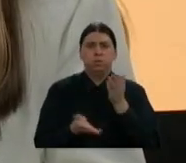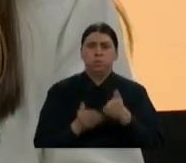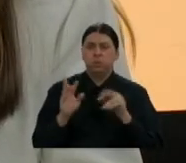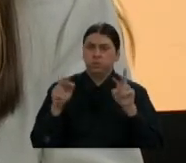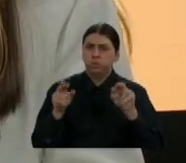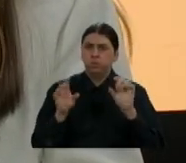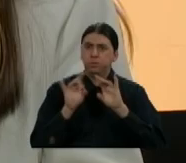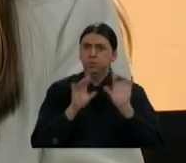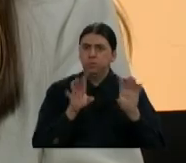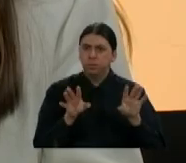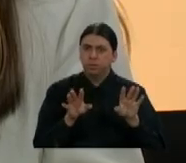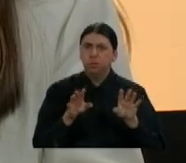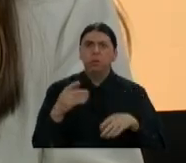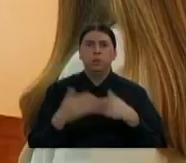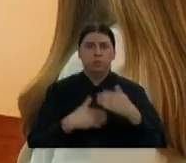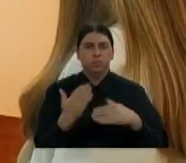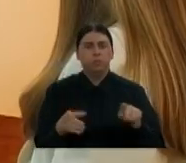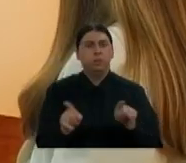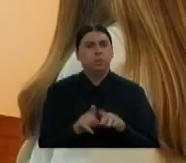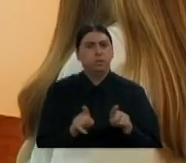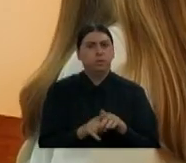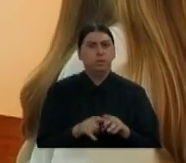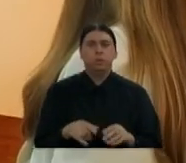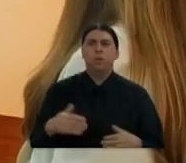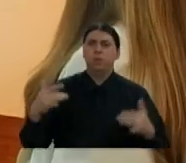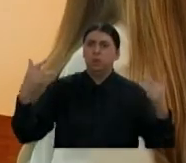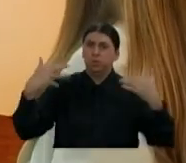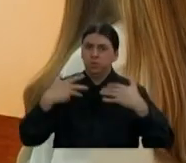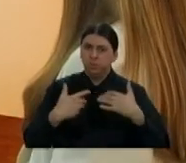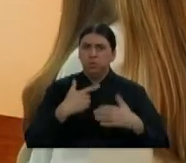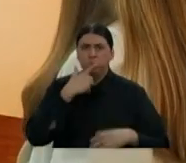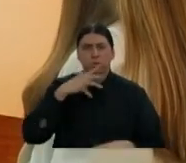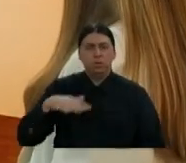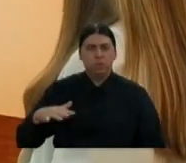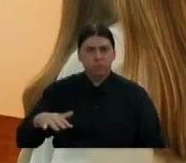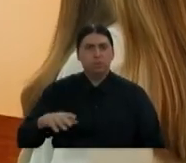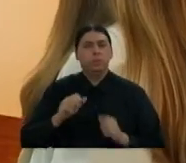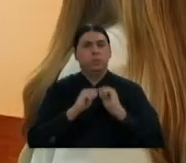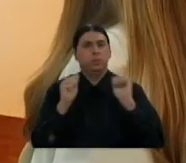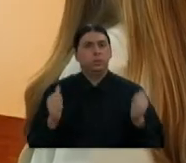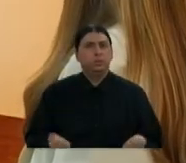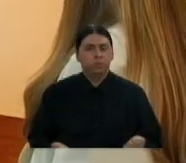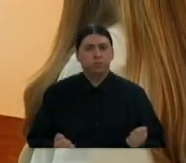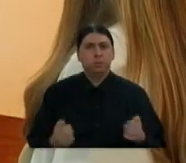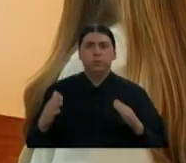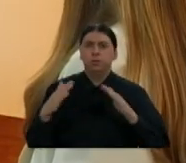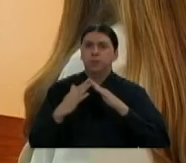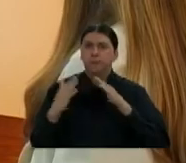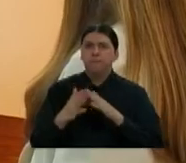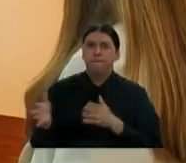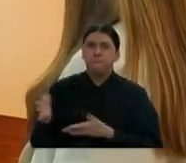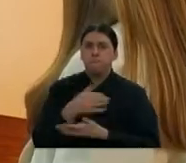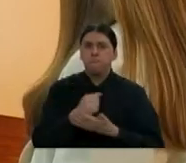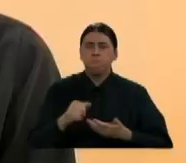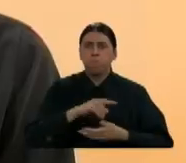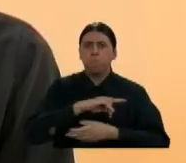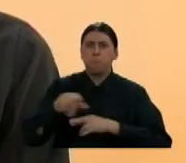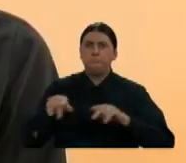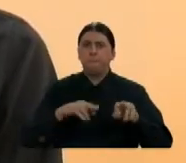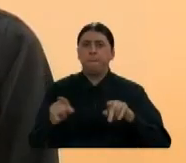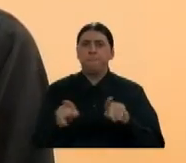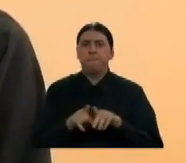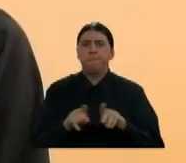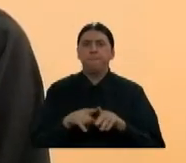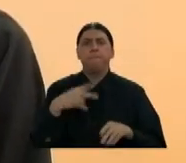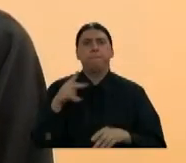especial e que trouxeram crianças é do do sistema das casas de acolhimento e elas